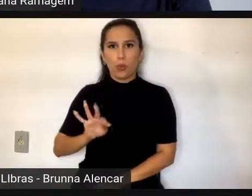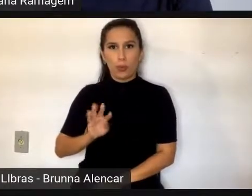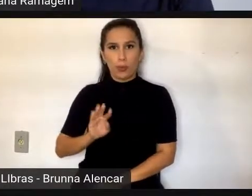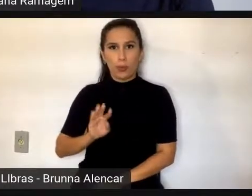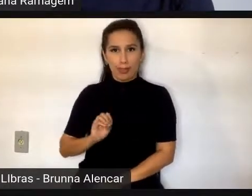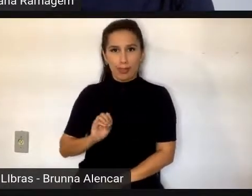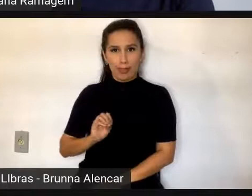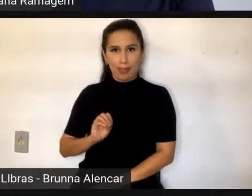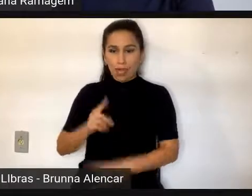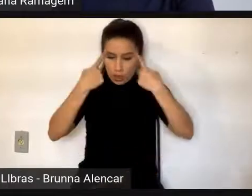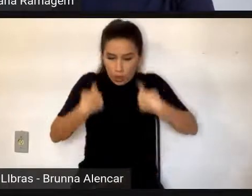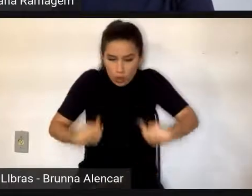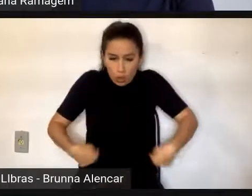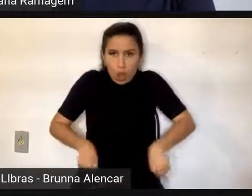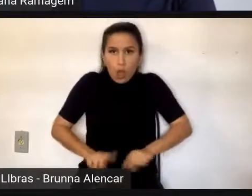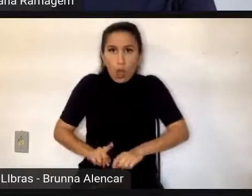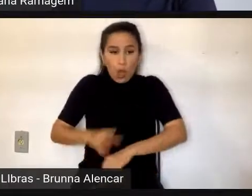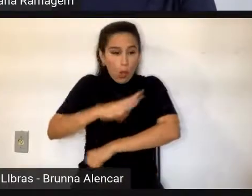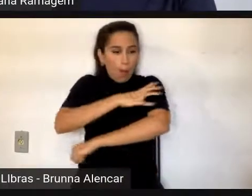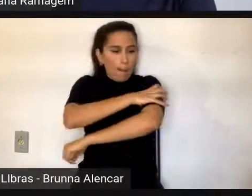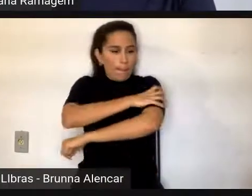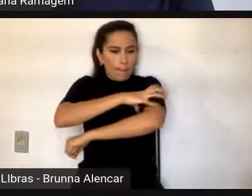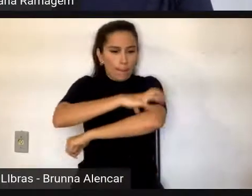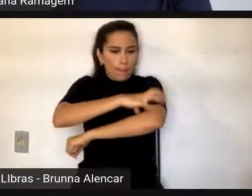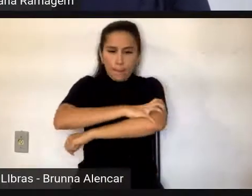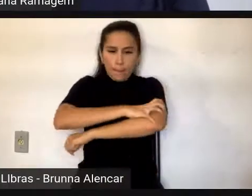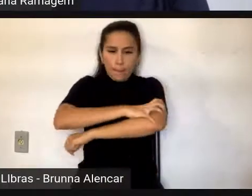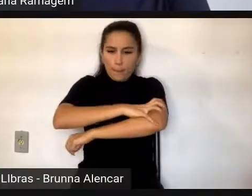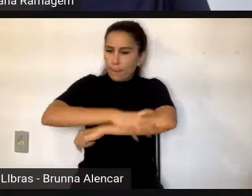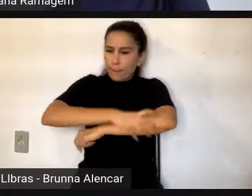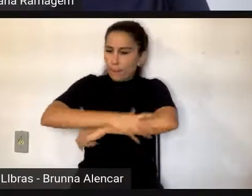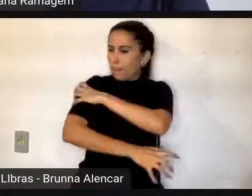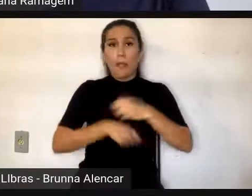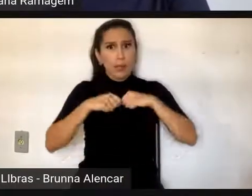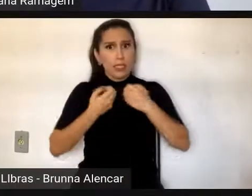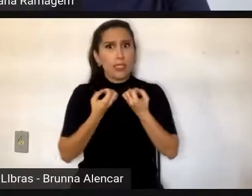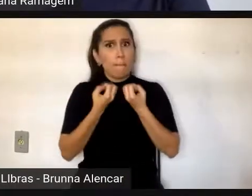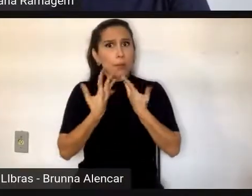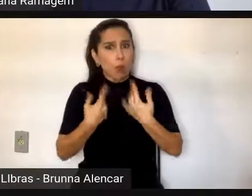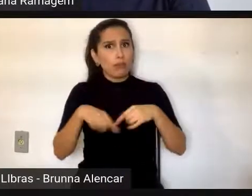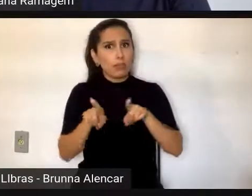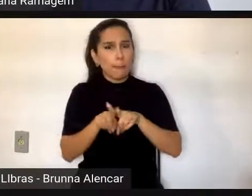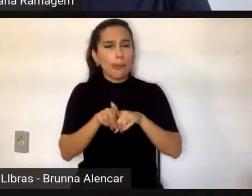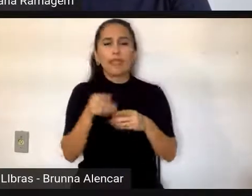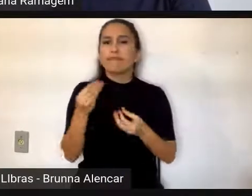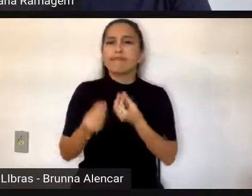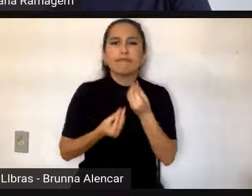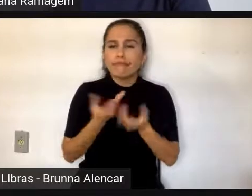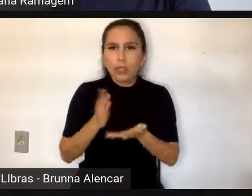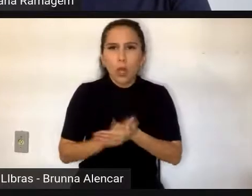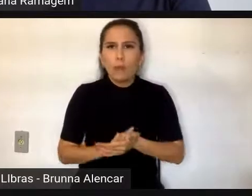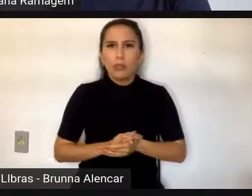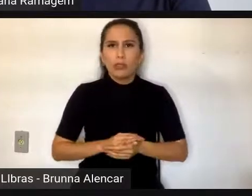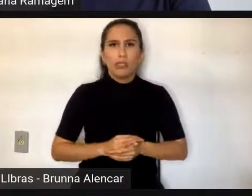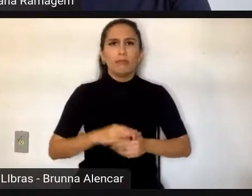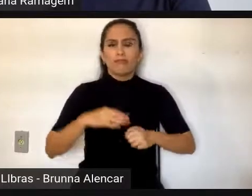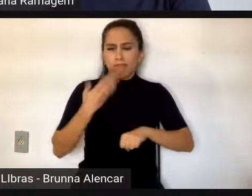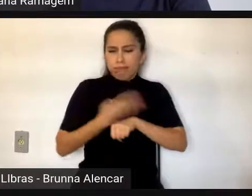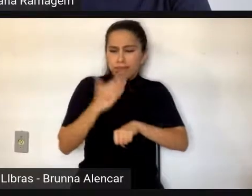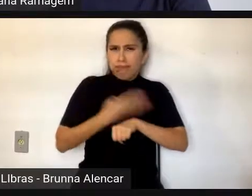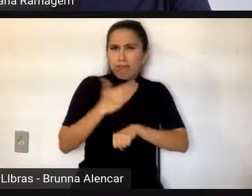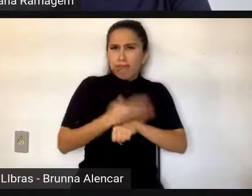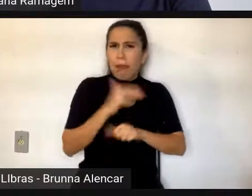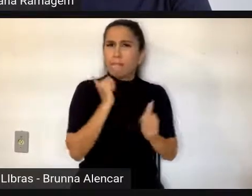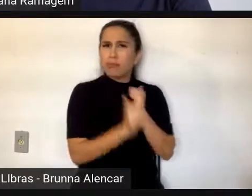vários esportes, com a prática da musculação. Também é muito bem atingido. Aí vem aquela